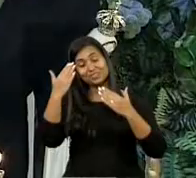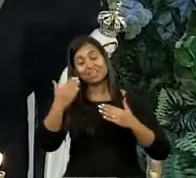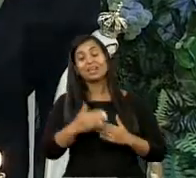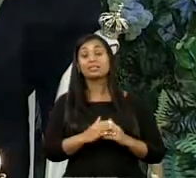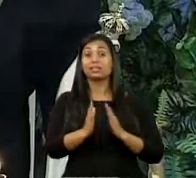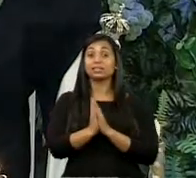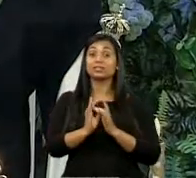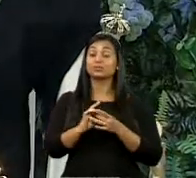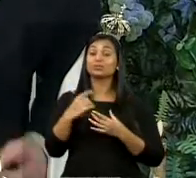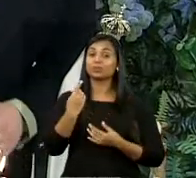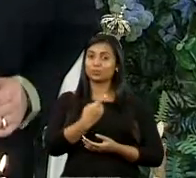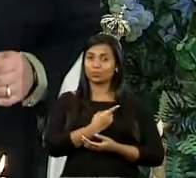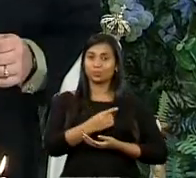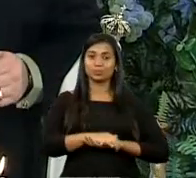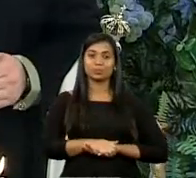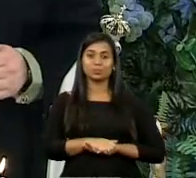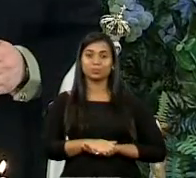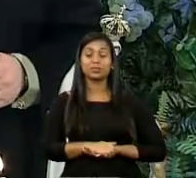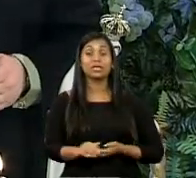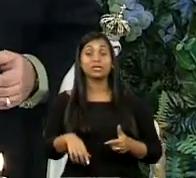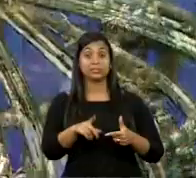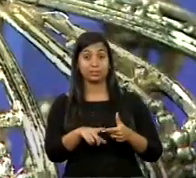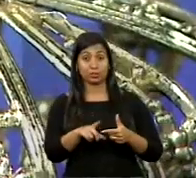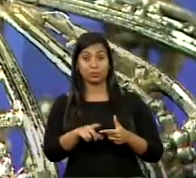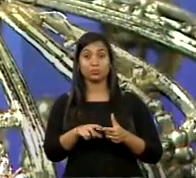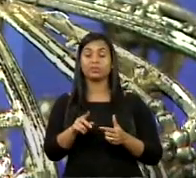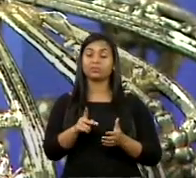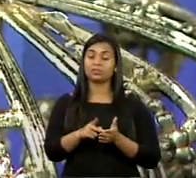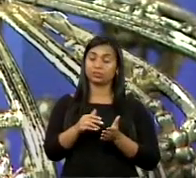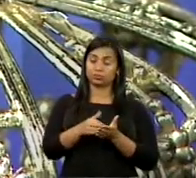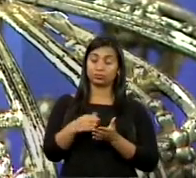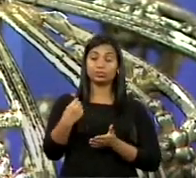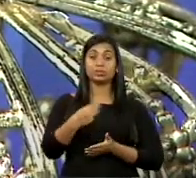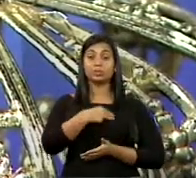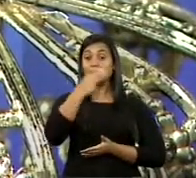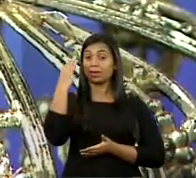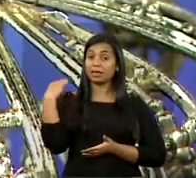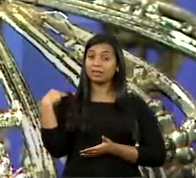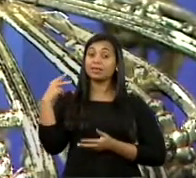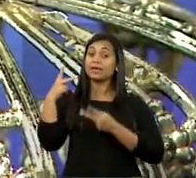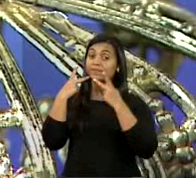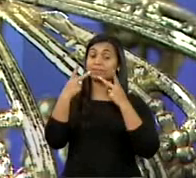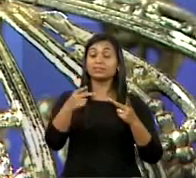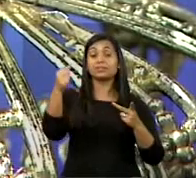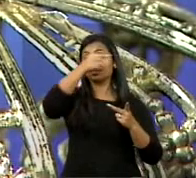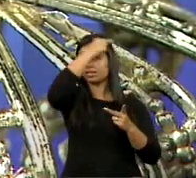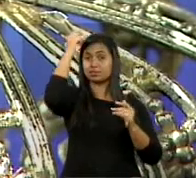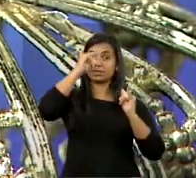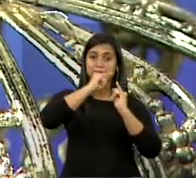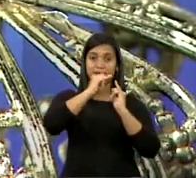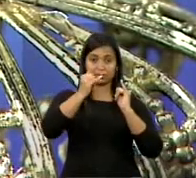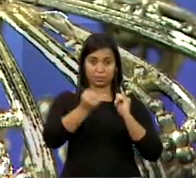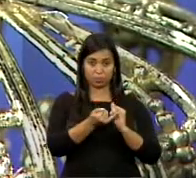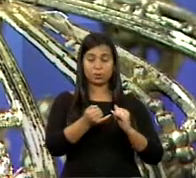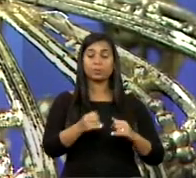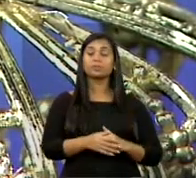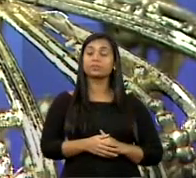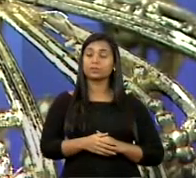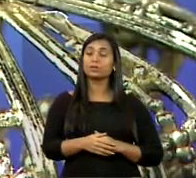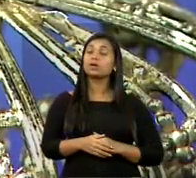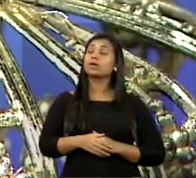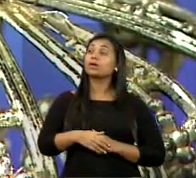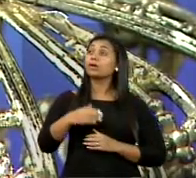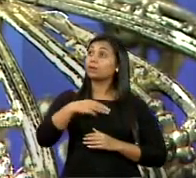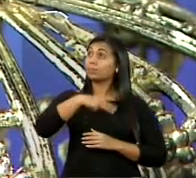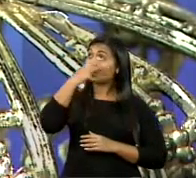por rezar com a gente, Magali. Segundo o mistério gozoso, Nossa Senhora visita Santa Isabel. Te pedimos, Maria, visita também